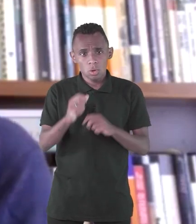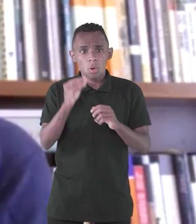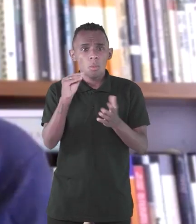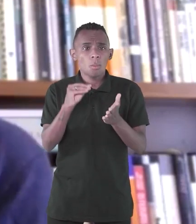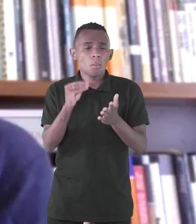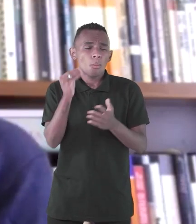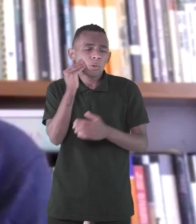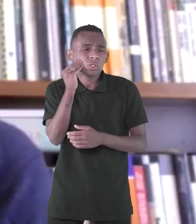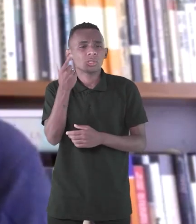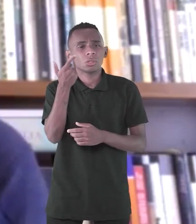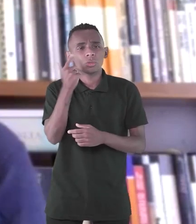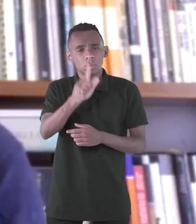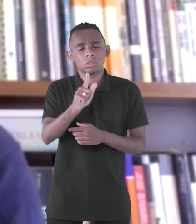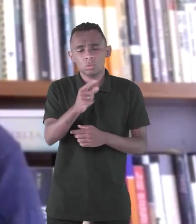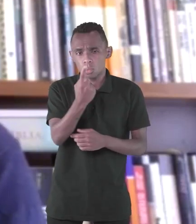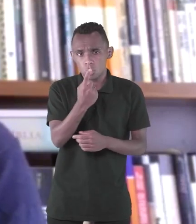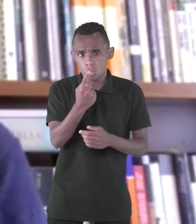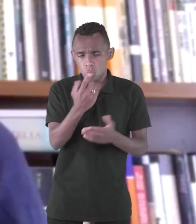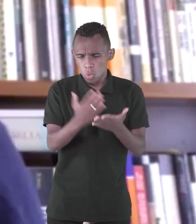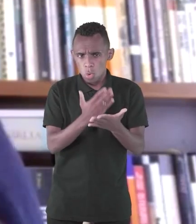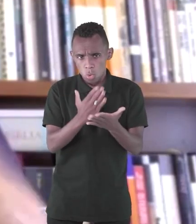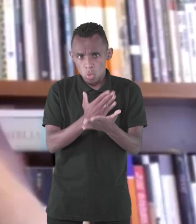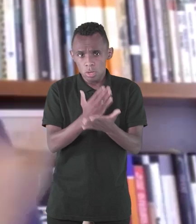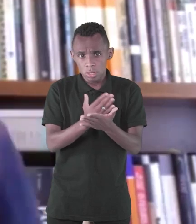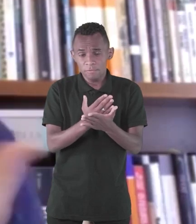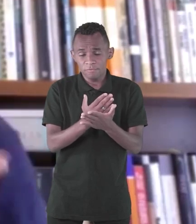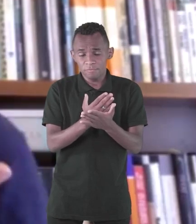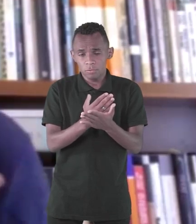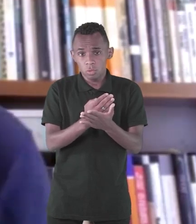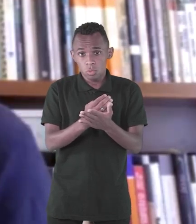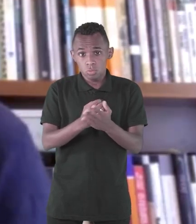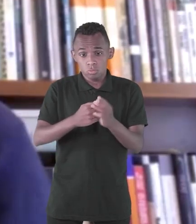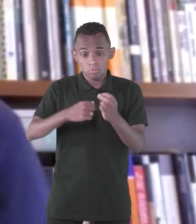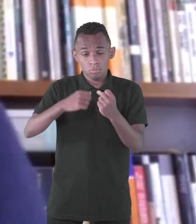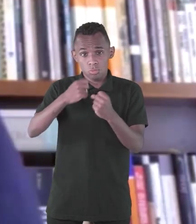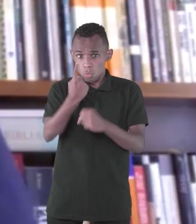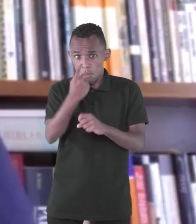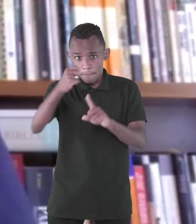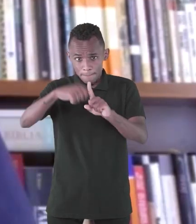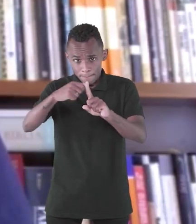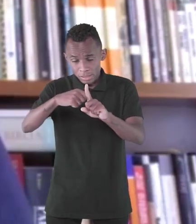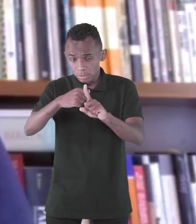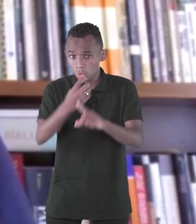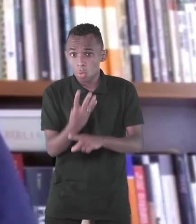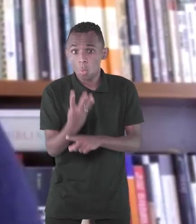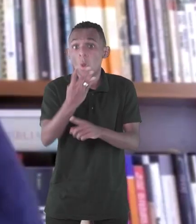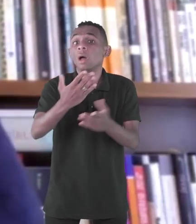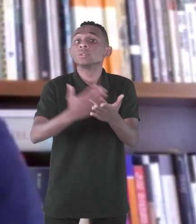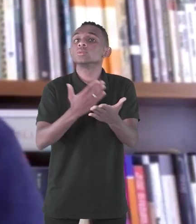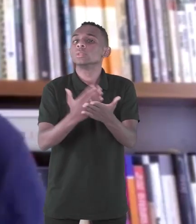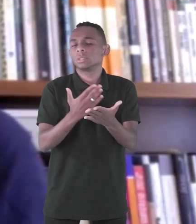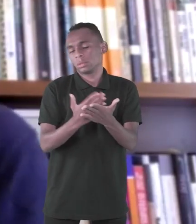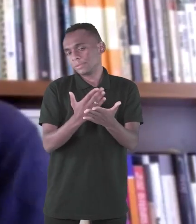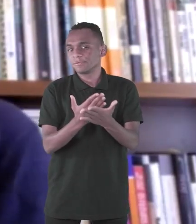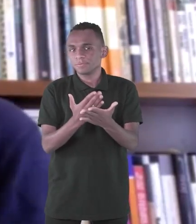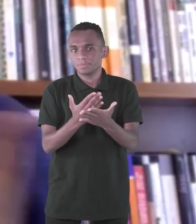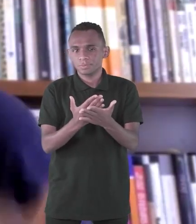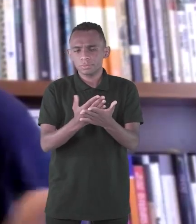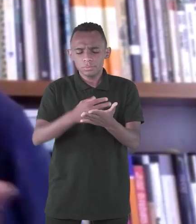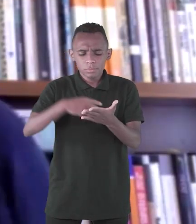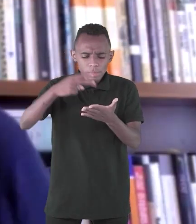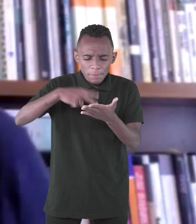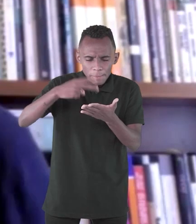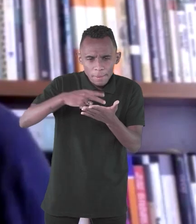e cada um tinha direito a um livro, e a gente tinha, portanto, 4 livros por mês pra gente ler. E ela lia pra gente